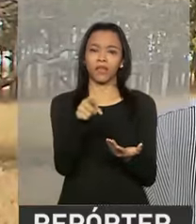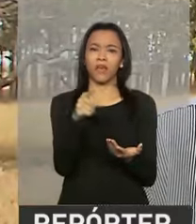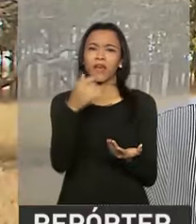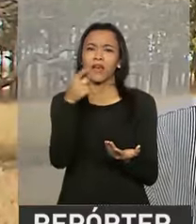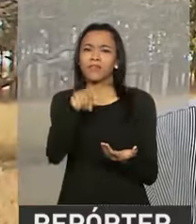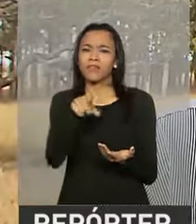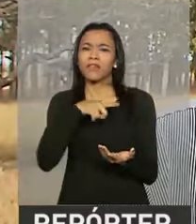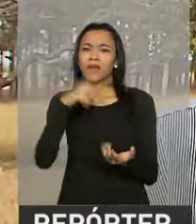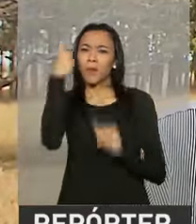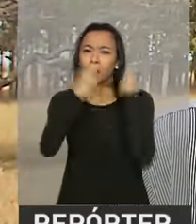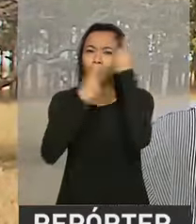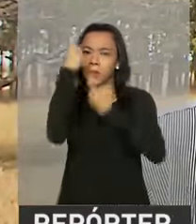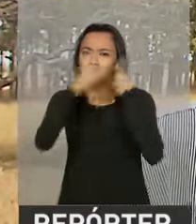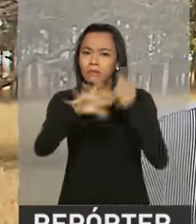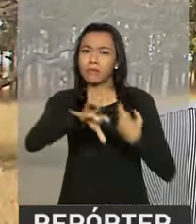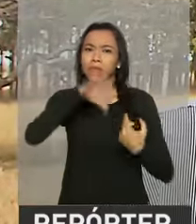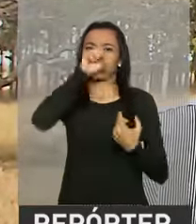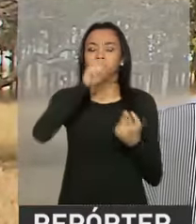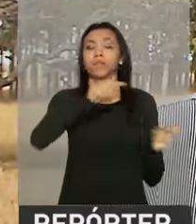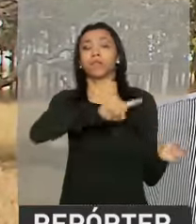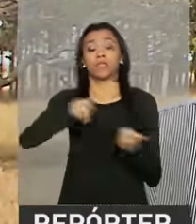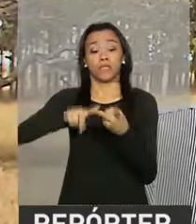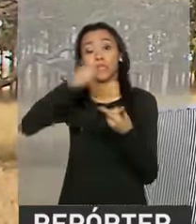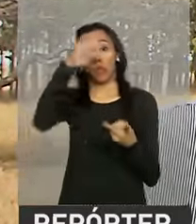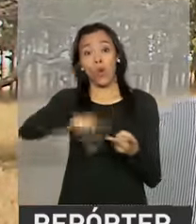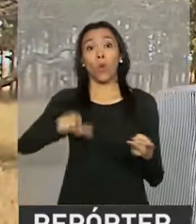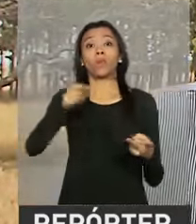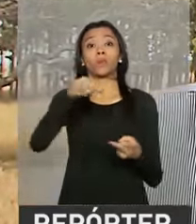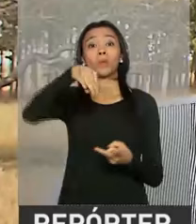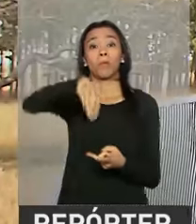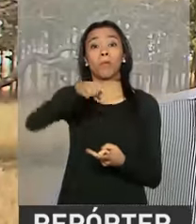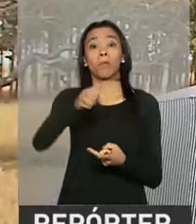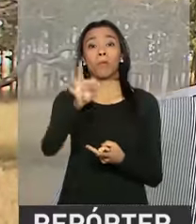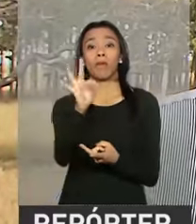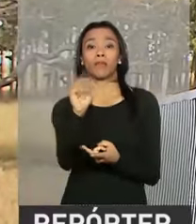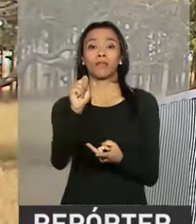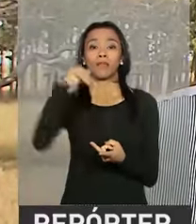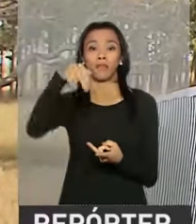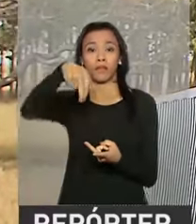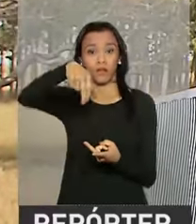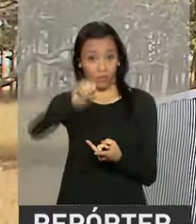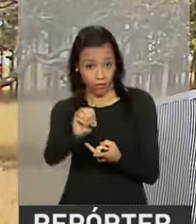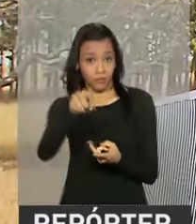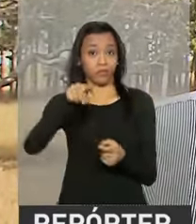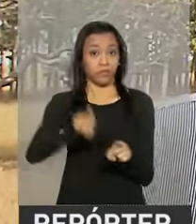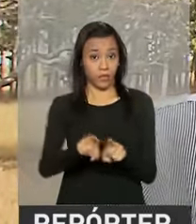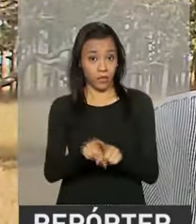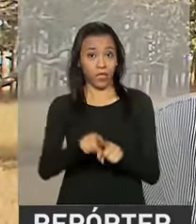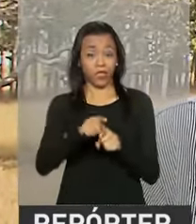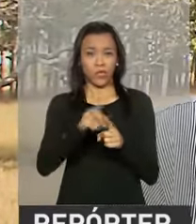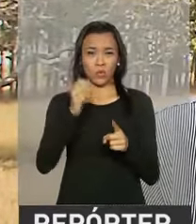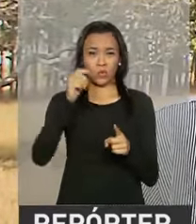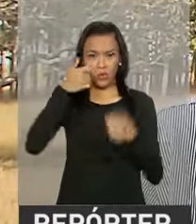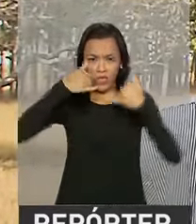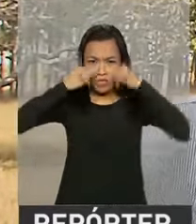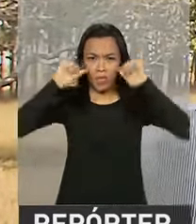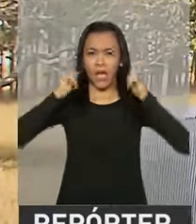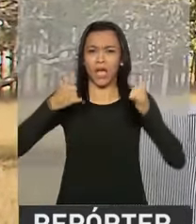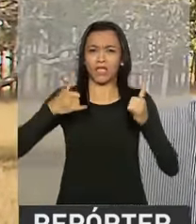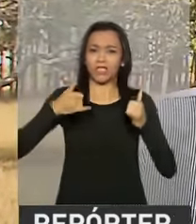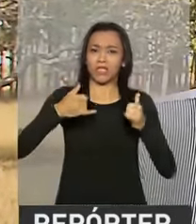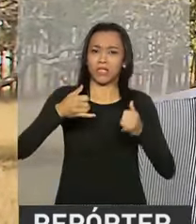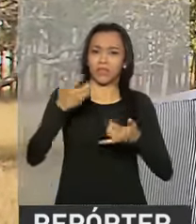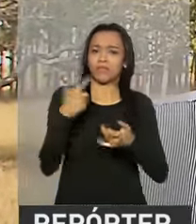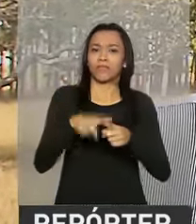gente tem uma preocupação grande com ele, redução de metano por aumento da eficiência na produção desses animais, ou seja, mais quilo de